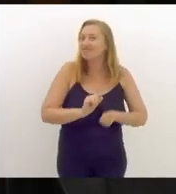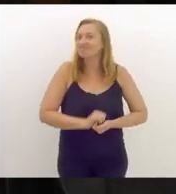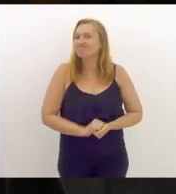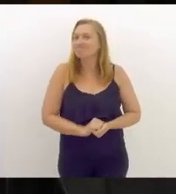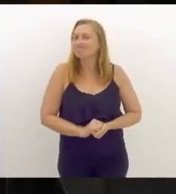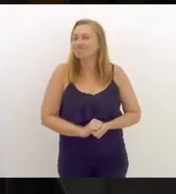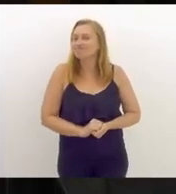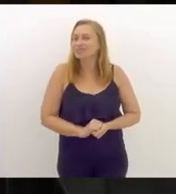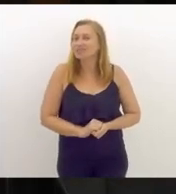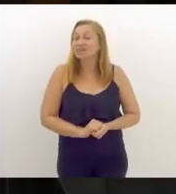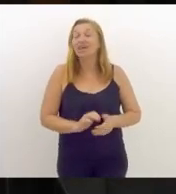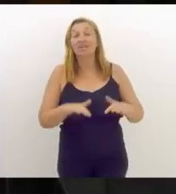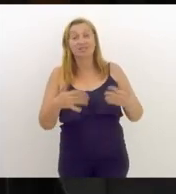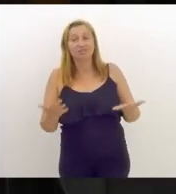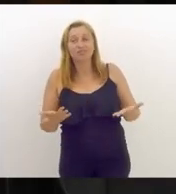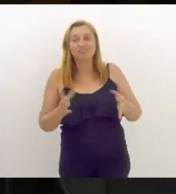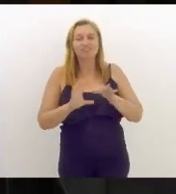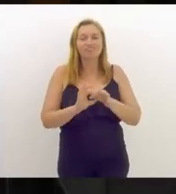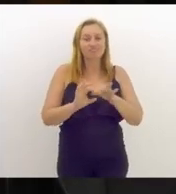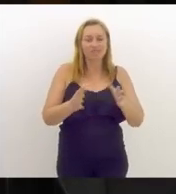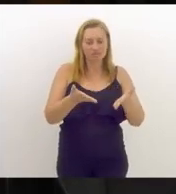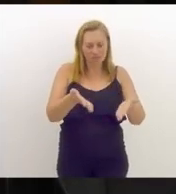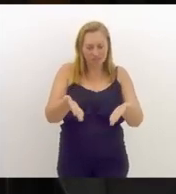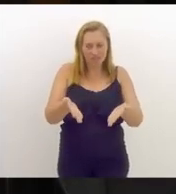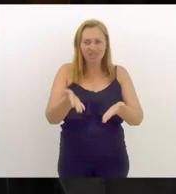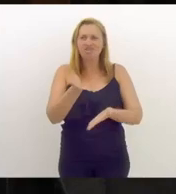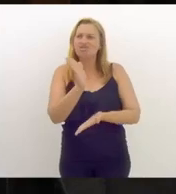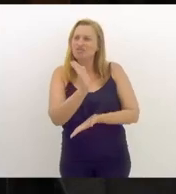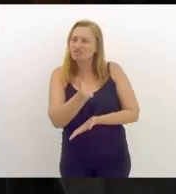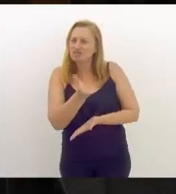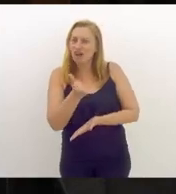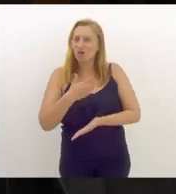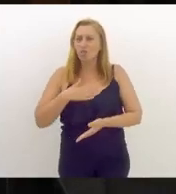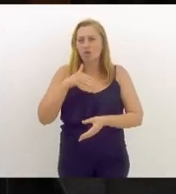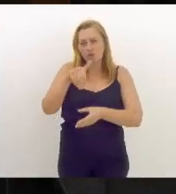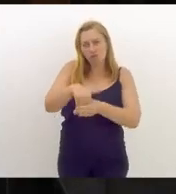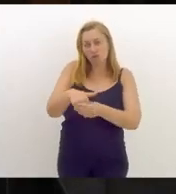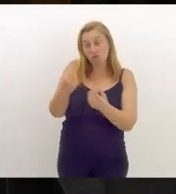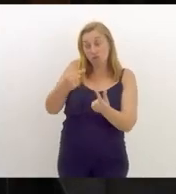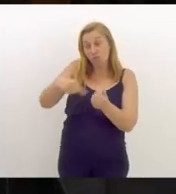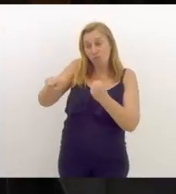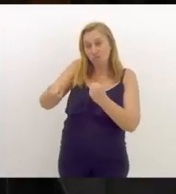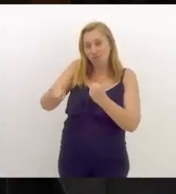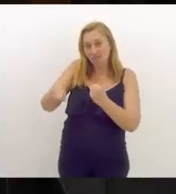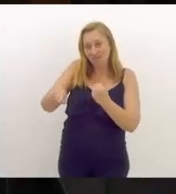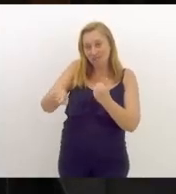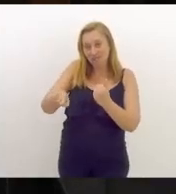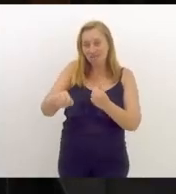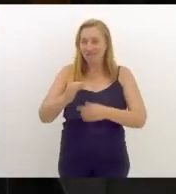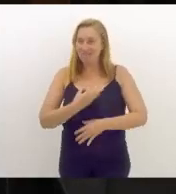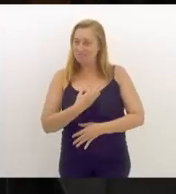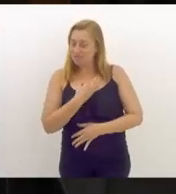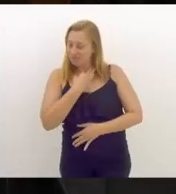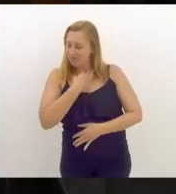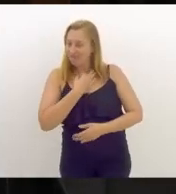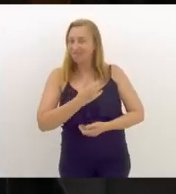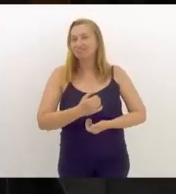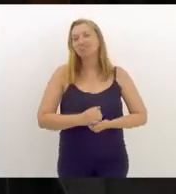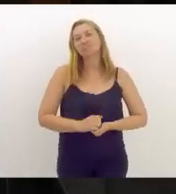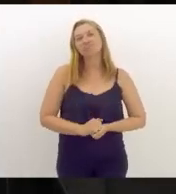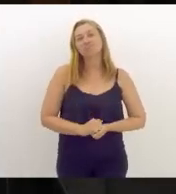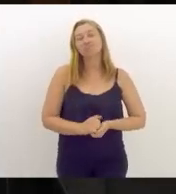então deixa aqui já consignado meu voto contrário a essa medalha